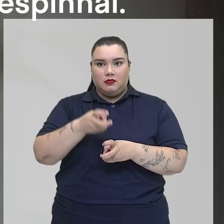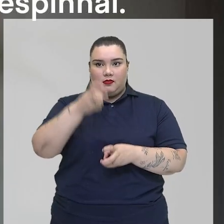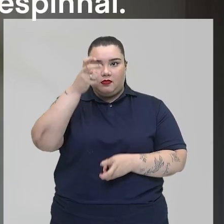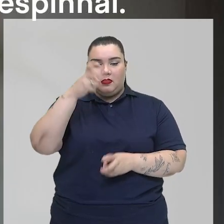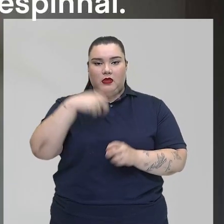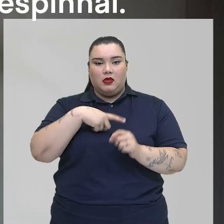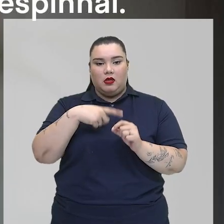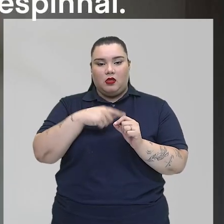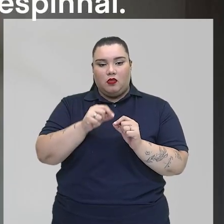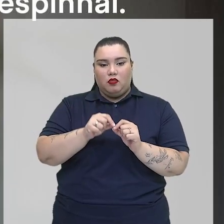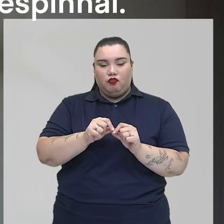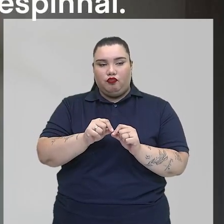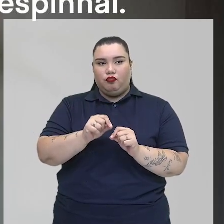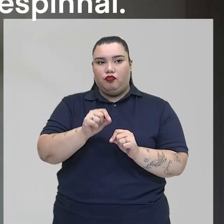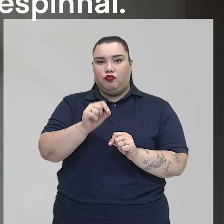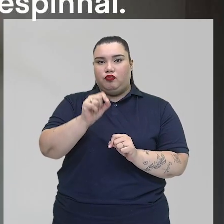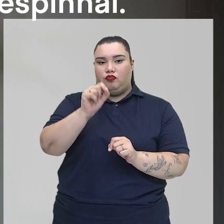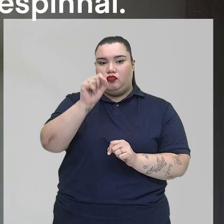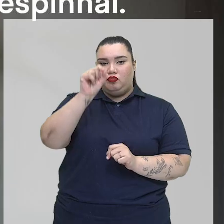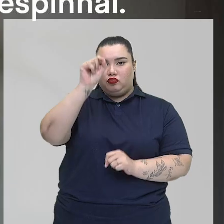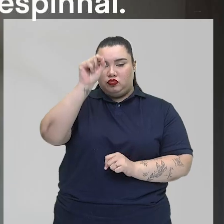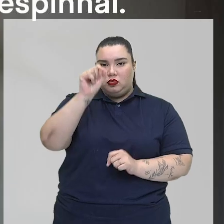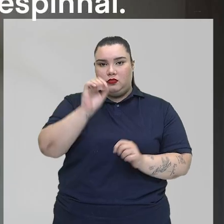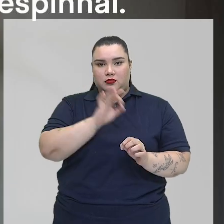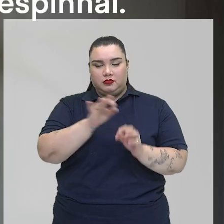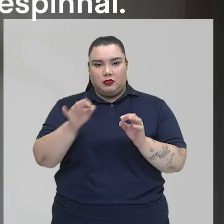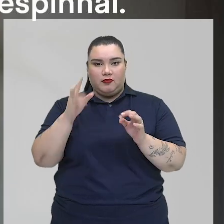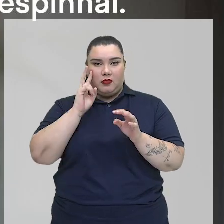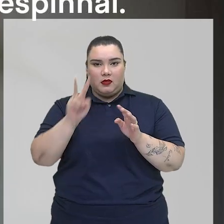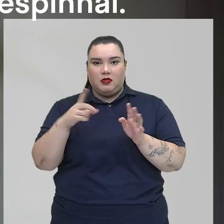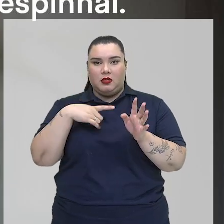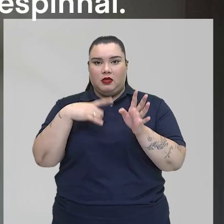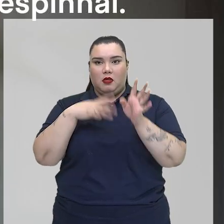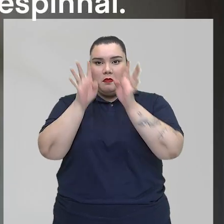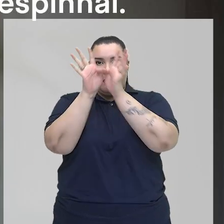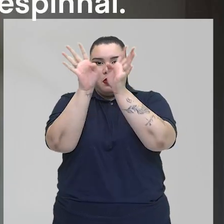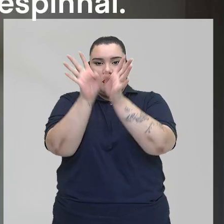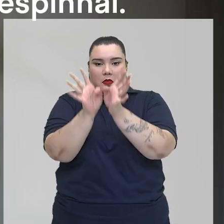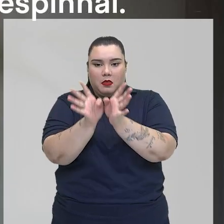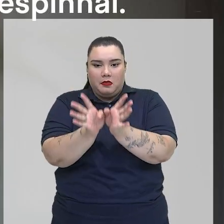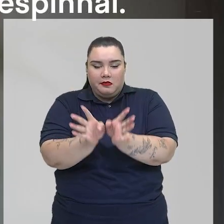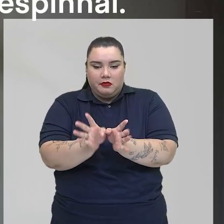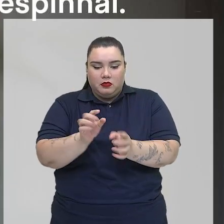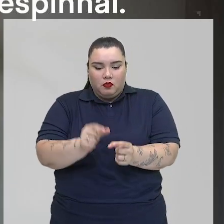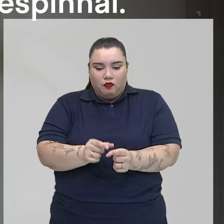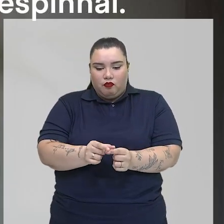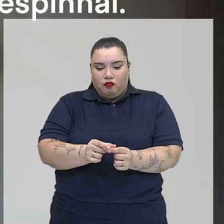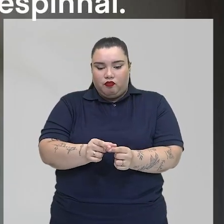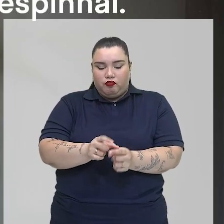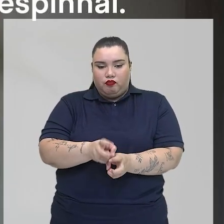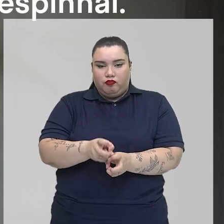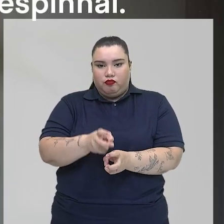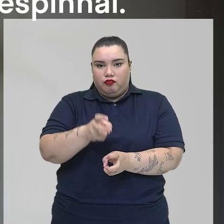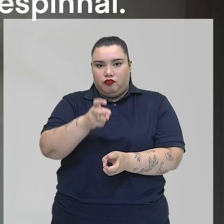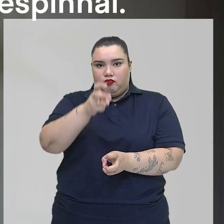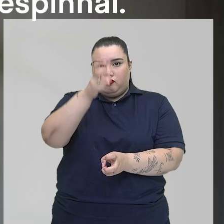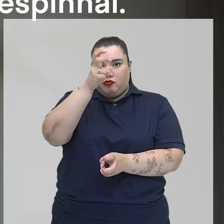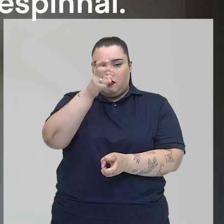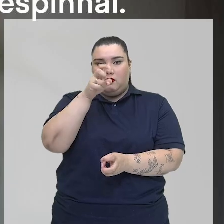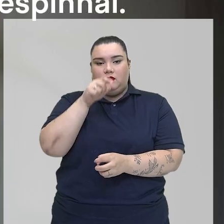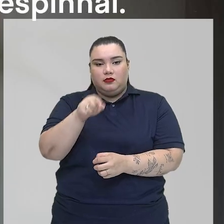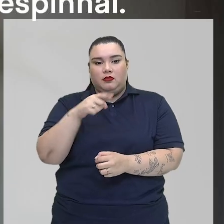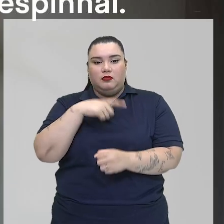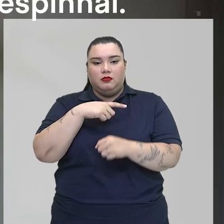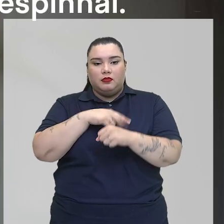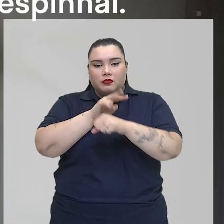da nossa vértebra, né, das nossas vértebras. Então, a nossa coluna ela vai servir para proteger esses